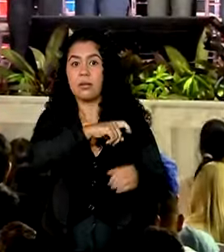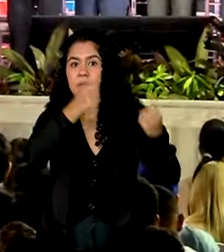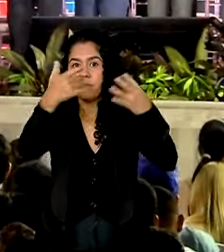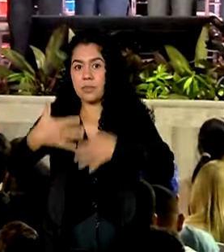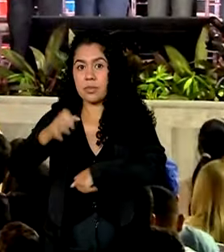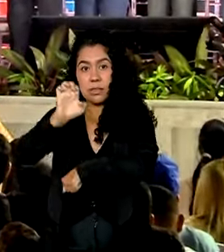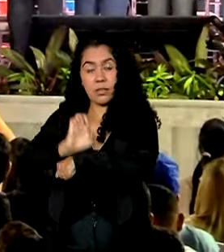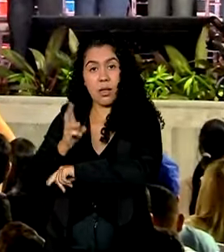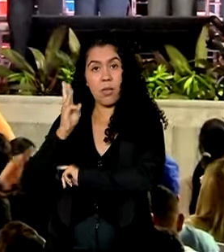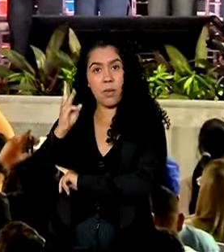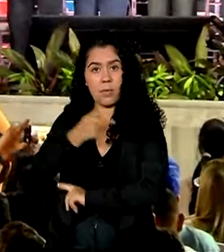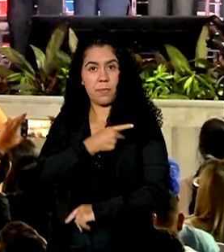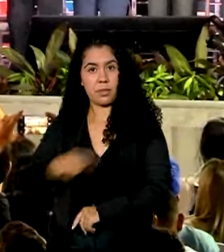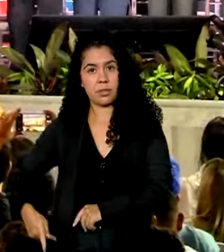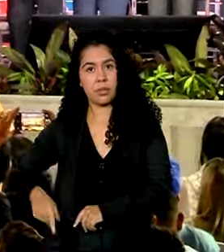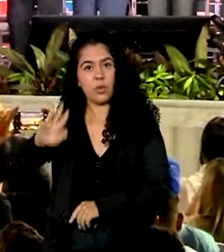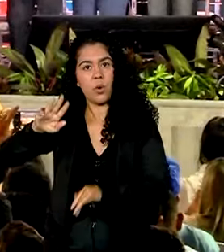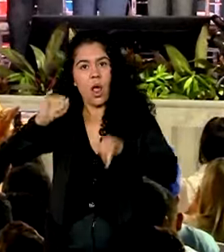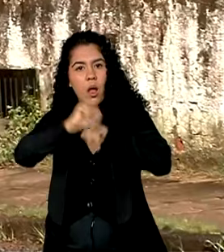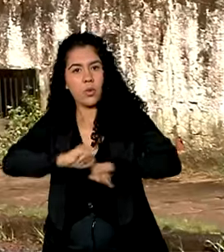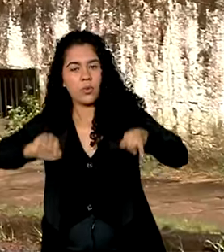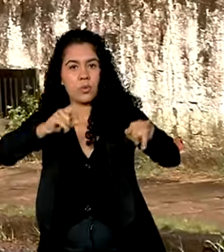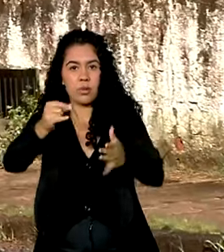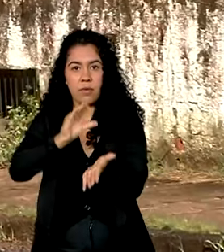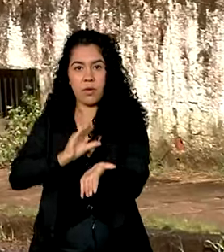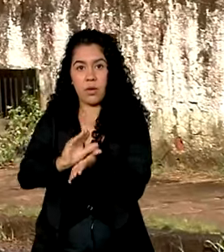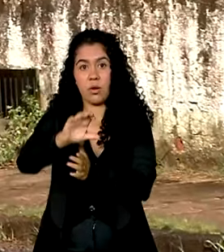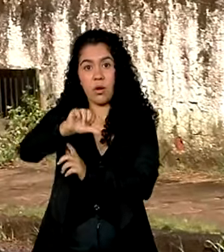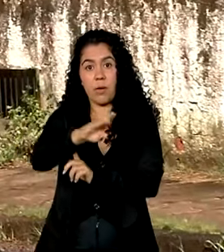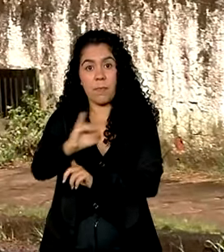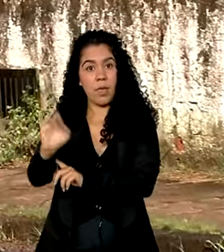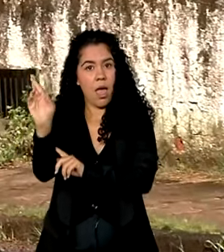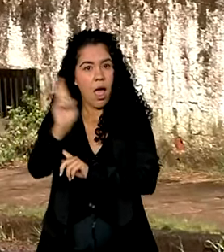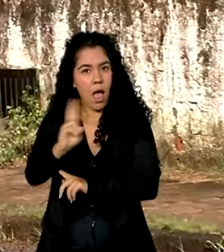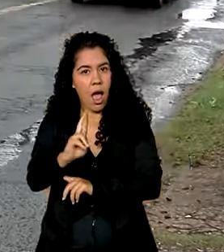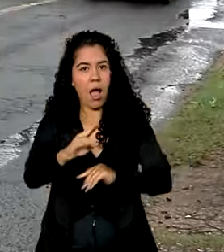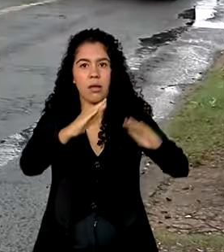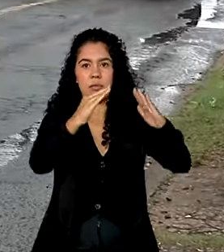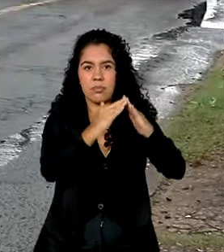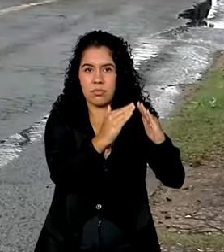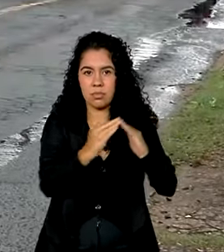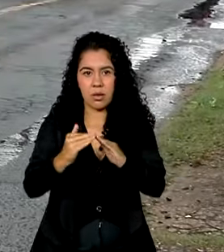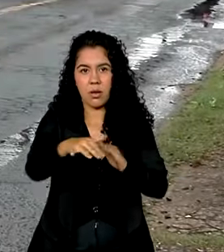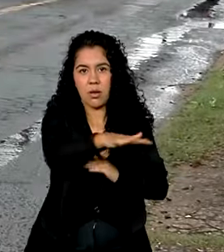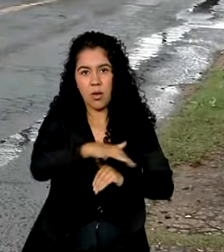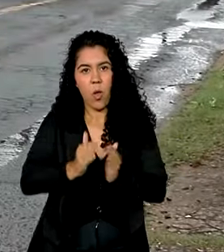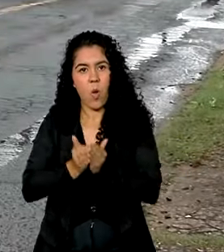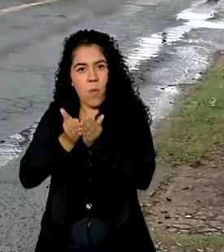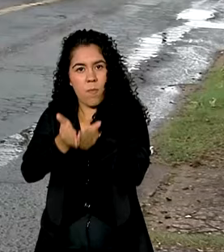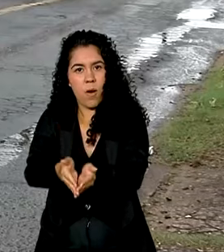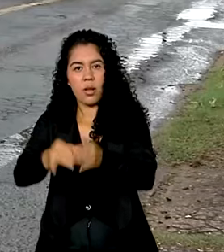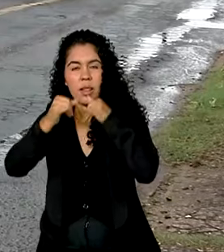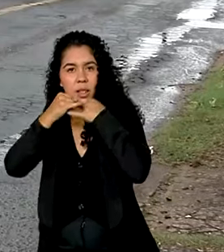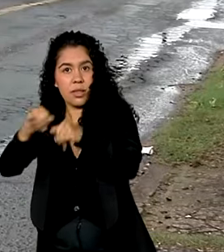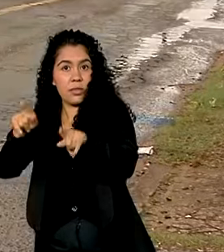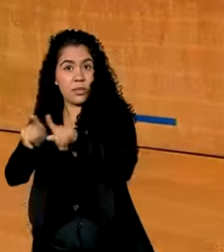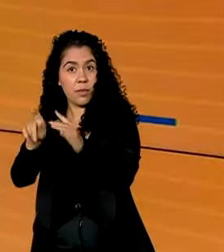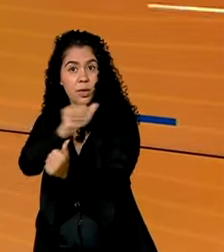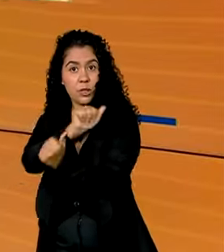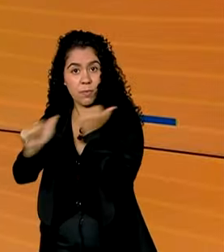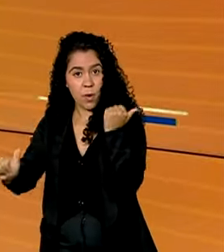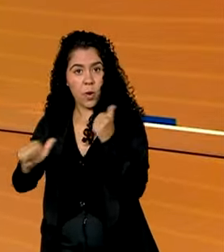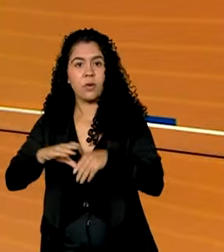Maranhão, o presidente Lula anuncia investimentos de 9 bilhões de reais em mobilidade urbana, portos, energia e